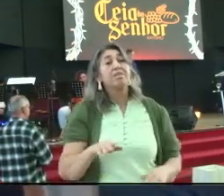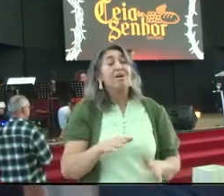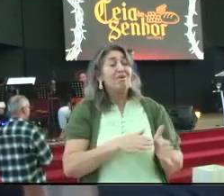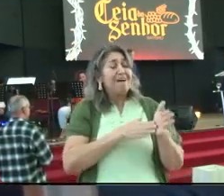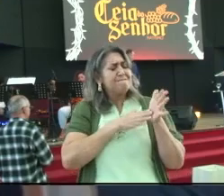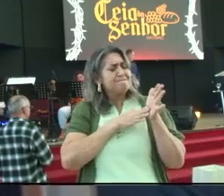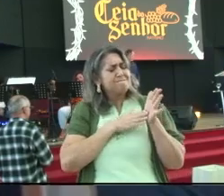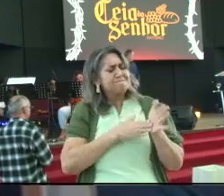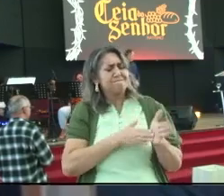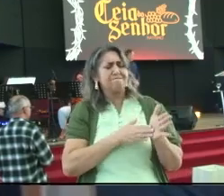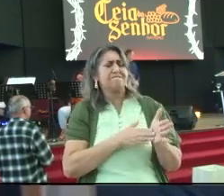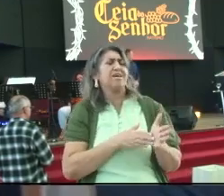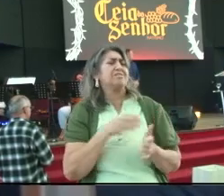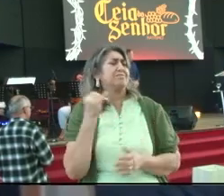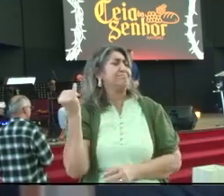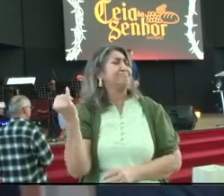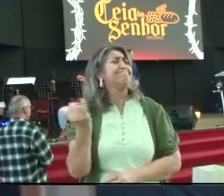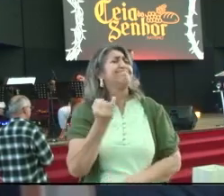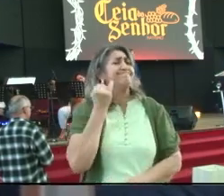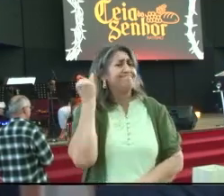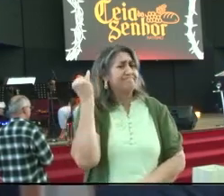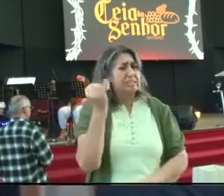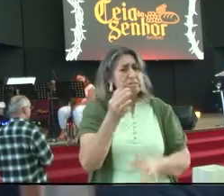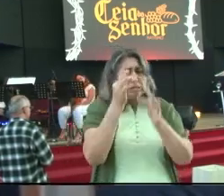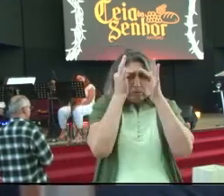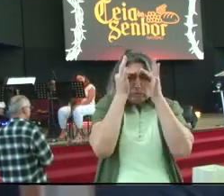A fidelidade é importante, sim ou não?